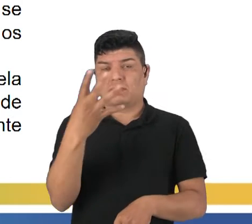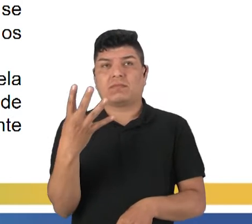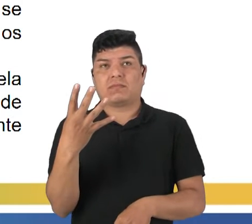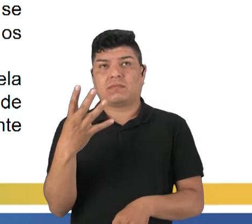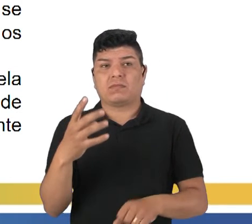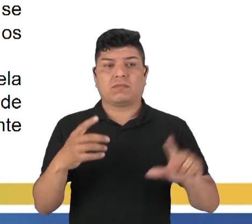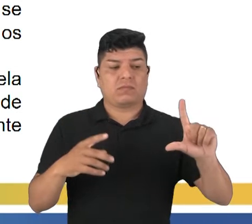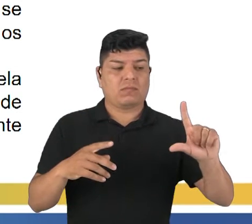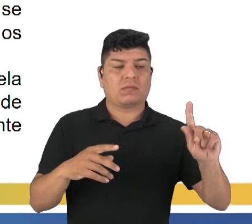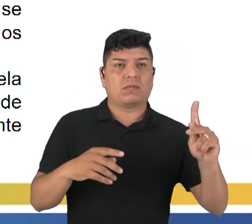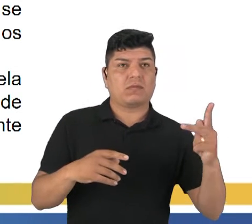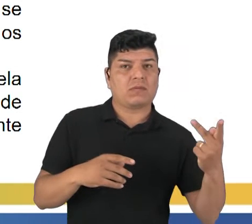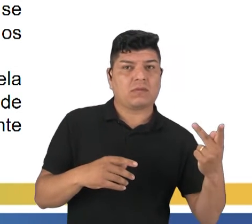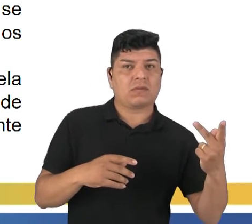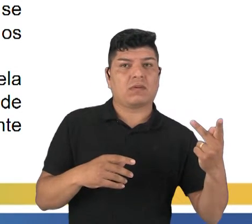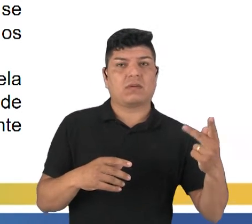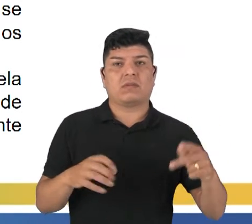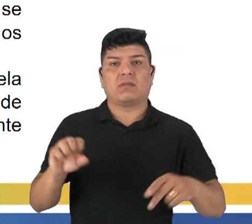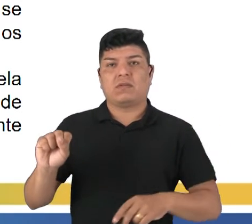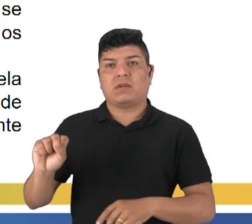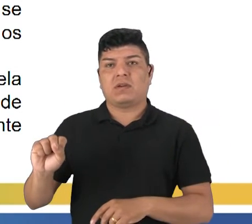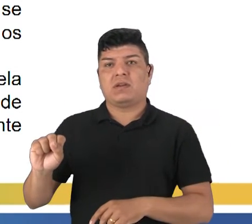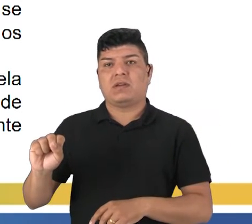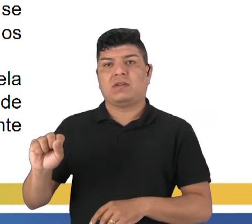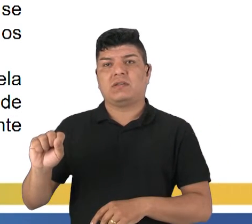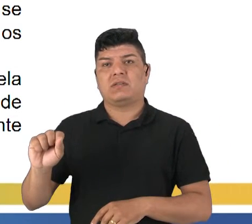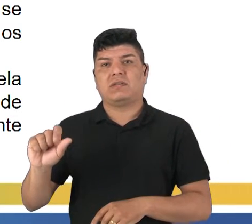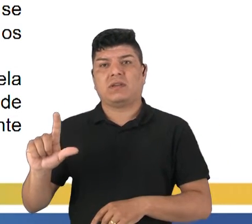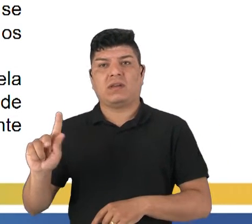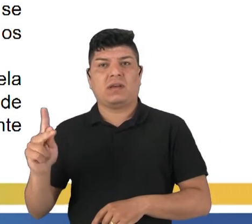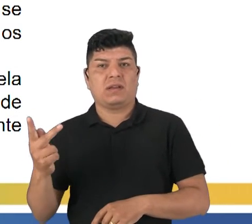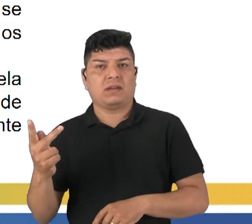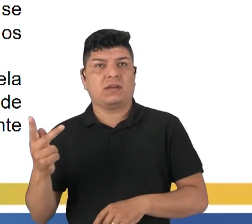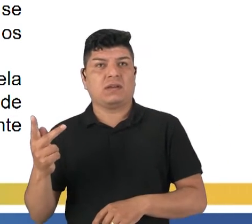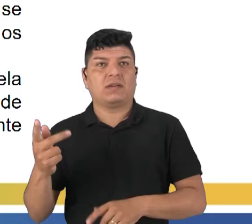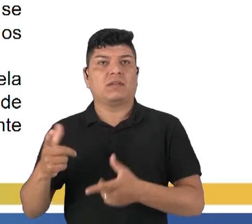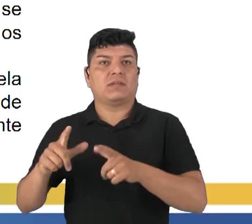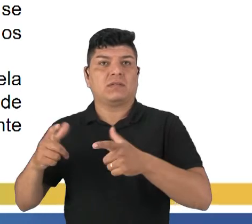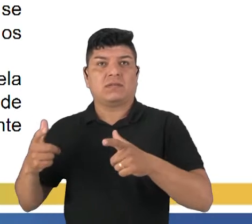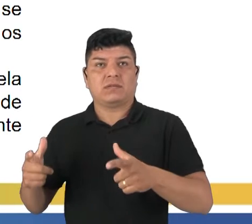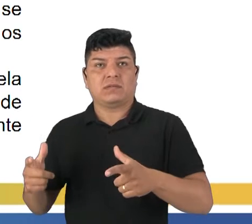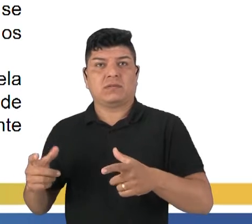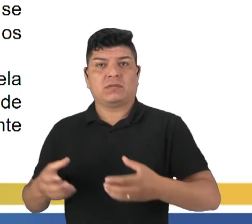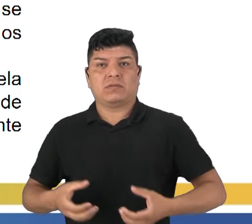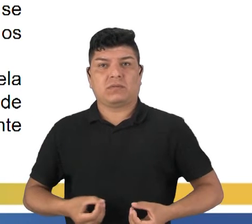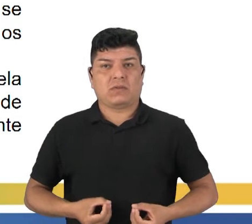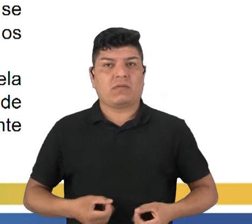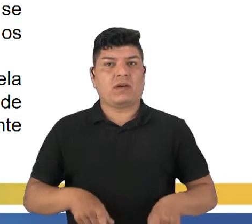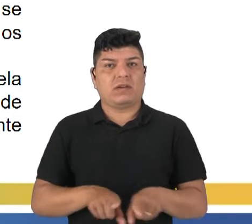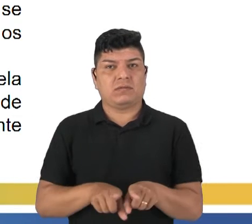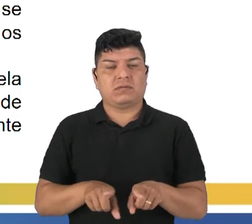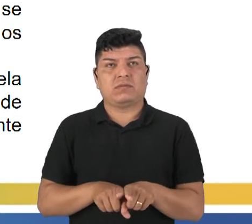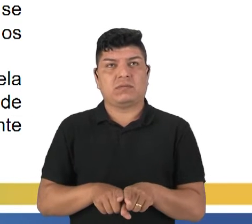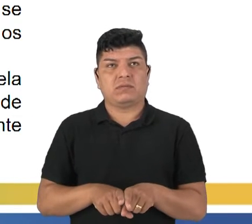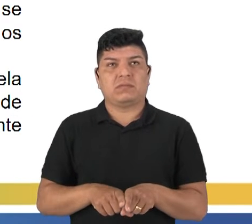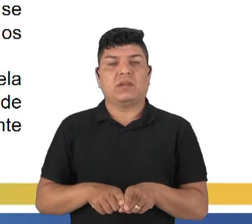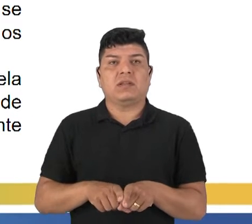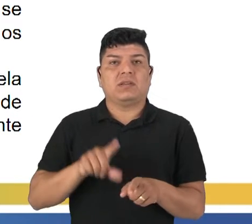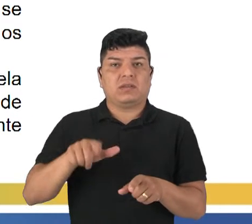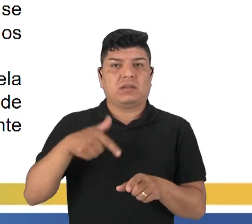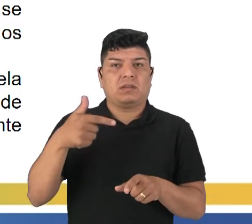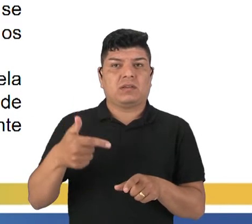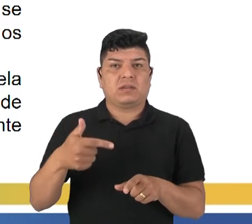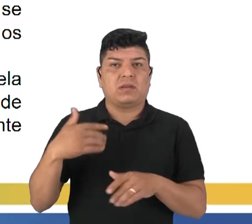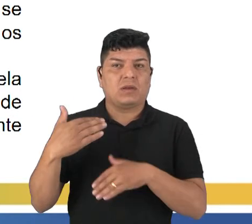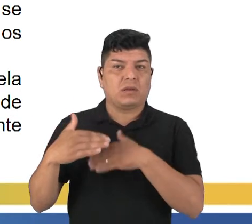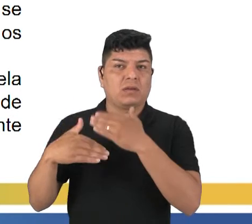quantidade o LH, e esse LH vai promover a maturação dos folículos ovarianos. Depois, no processo